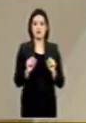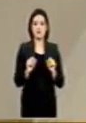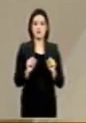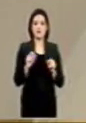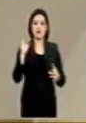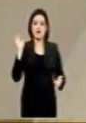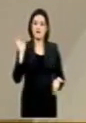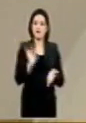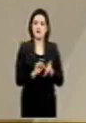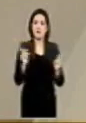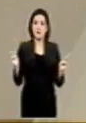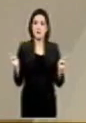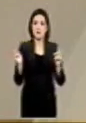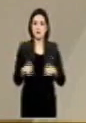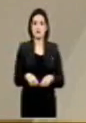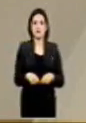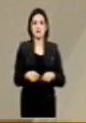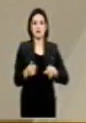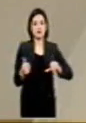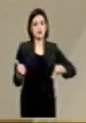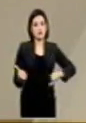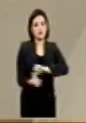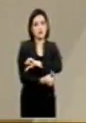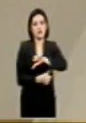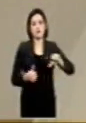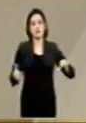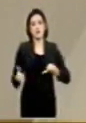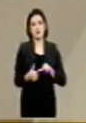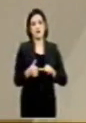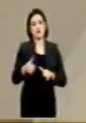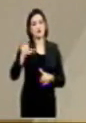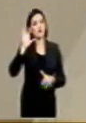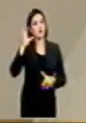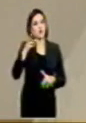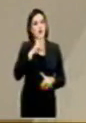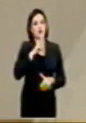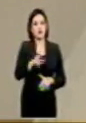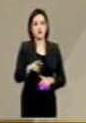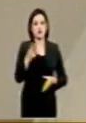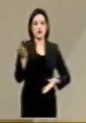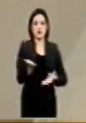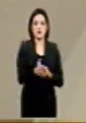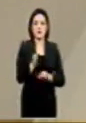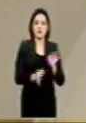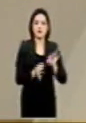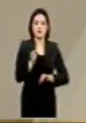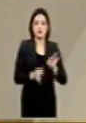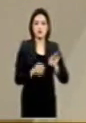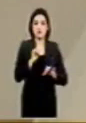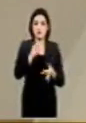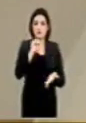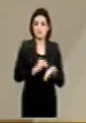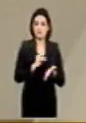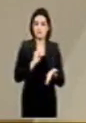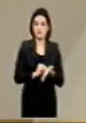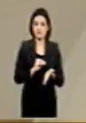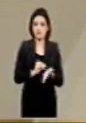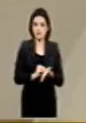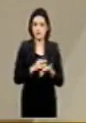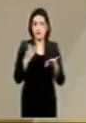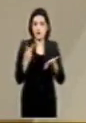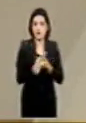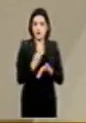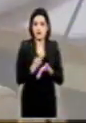efetiva possibilidade de reversão do resultado processual se ausente a irregularidade ventilada.